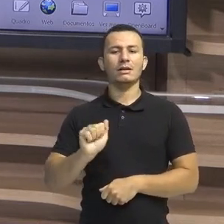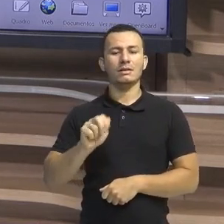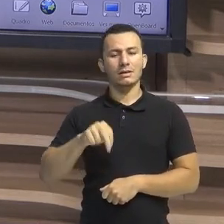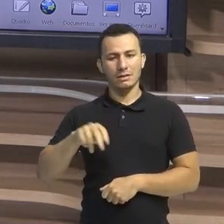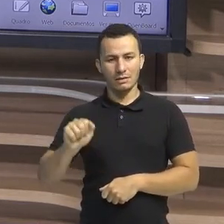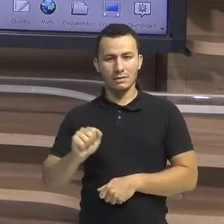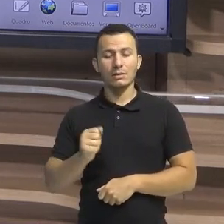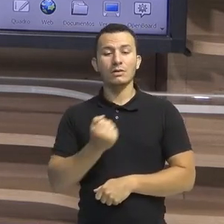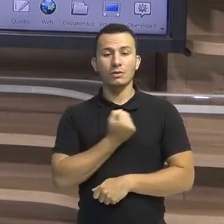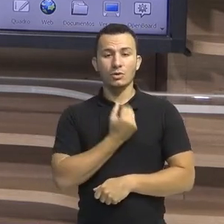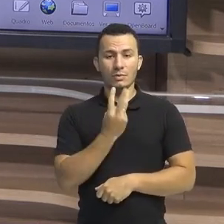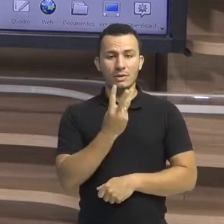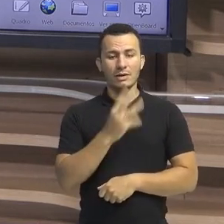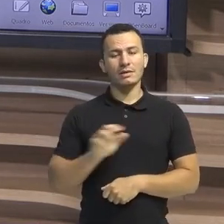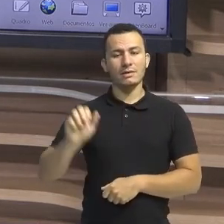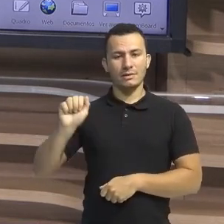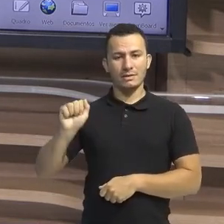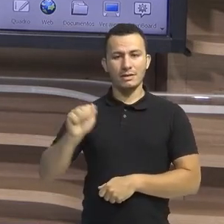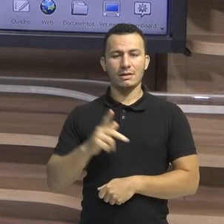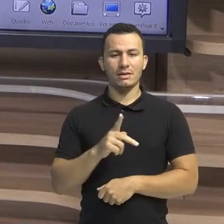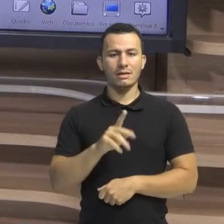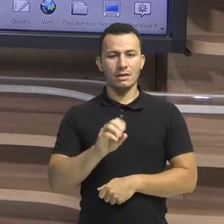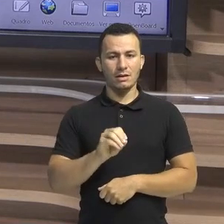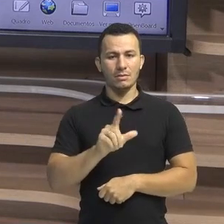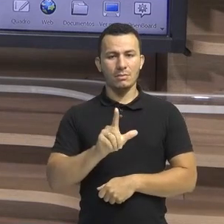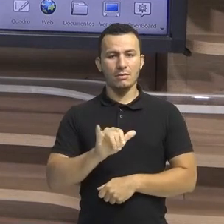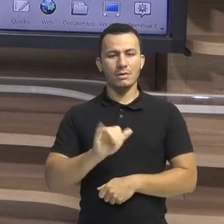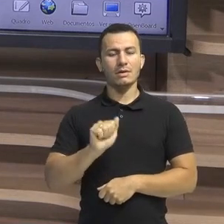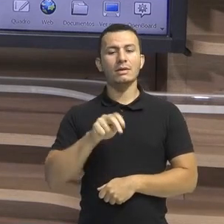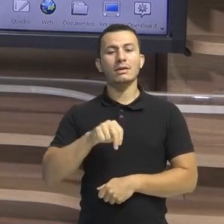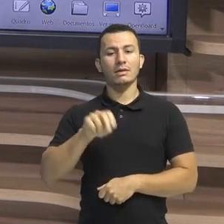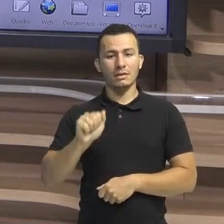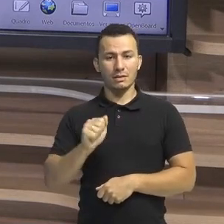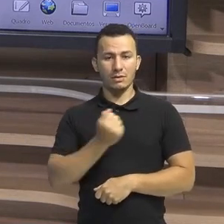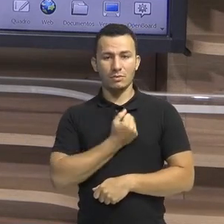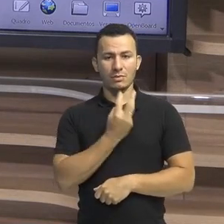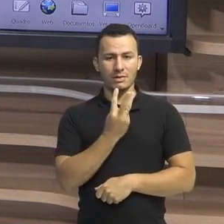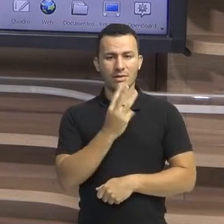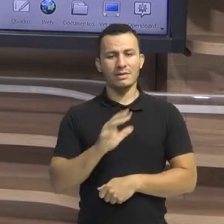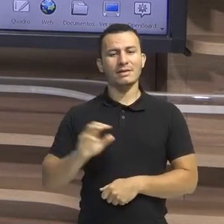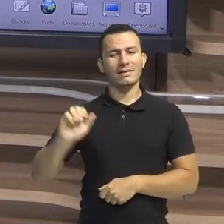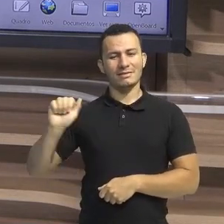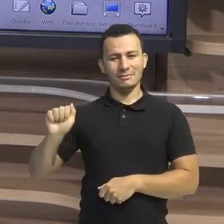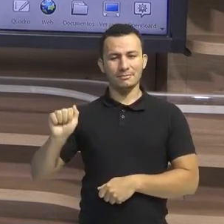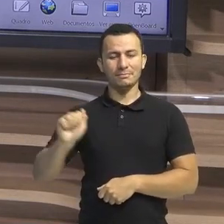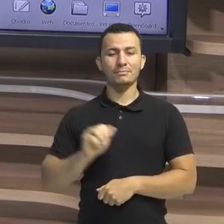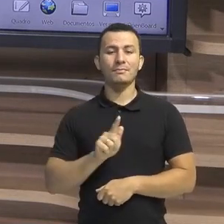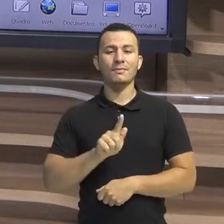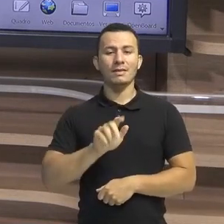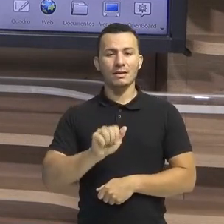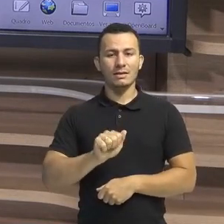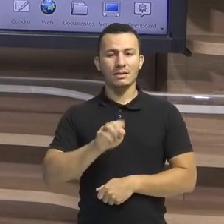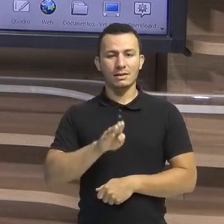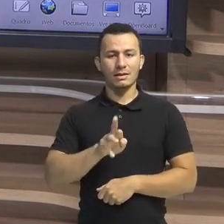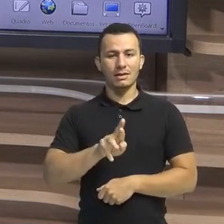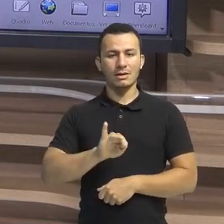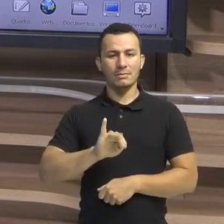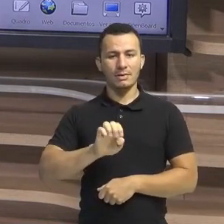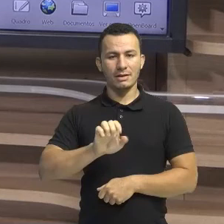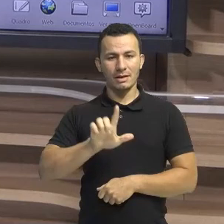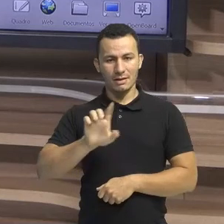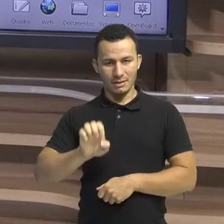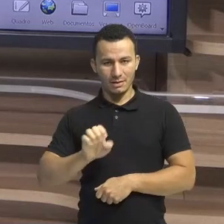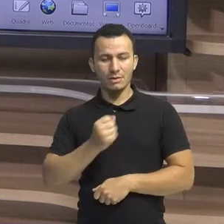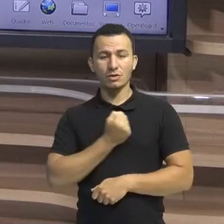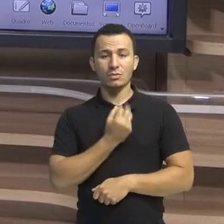é a letra A. Poliana, questão 3, letra A. Gabriele, questão 3, letra A,